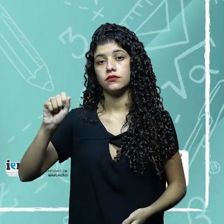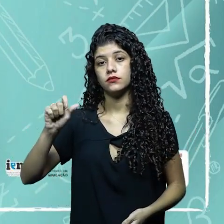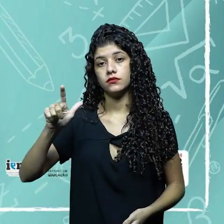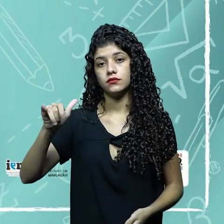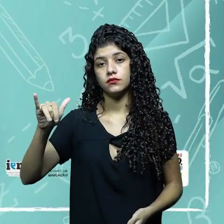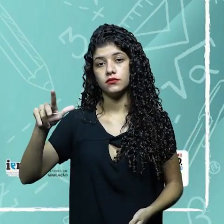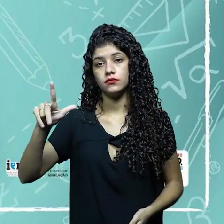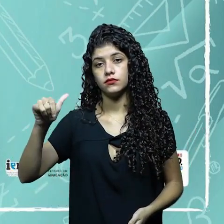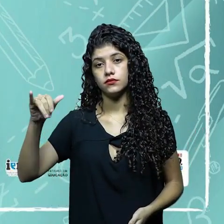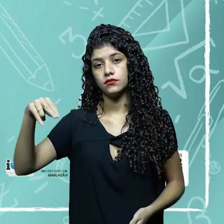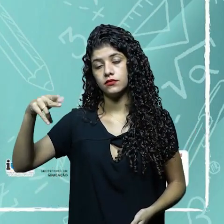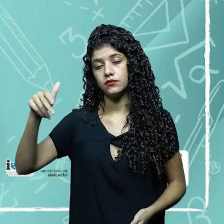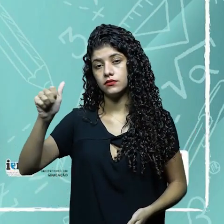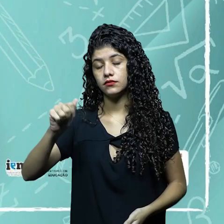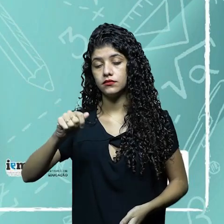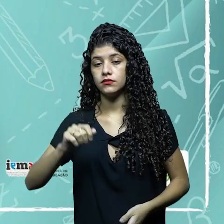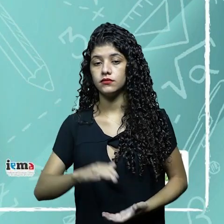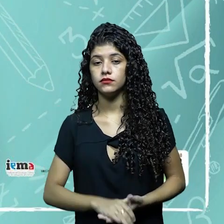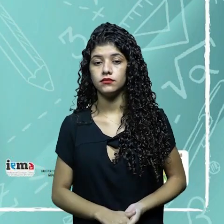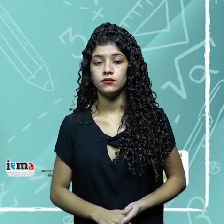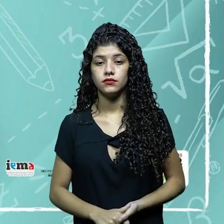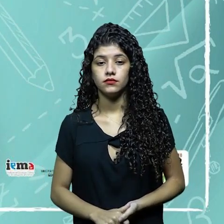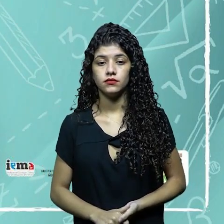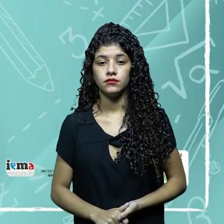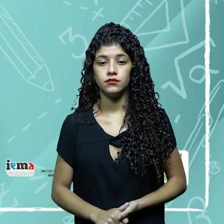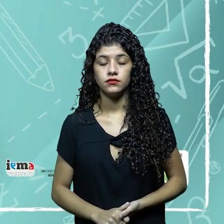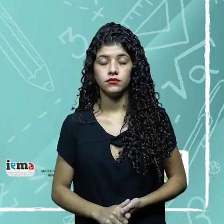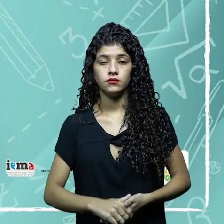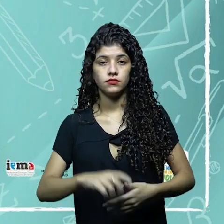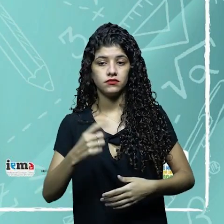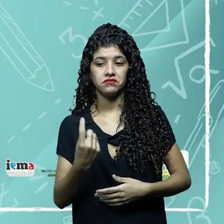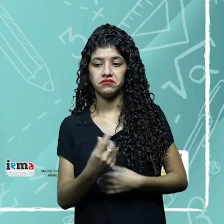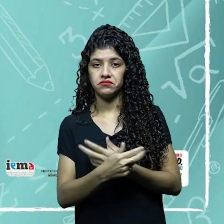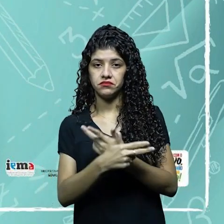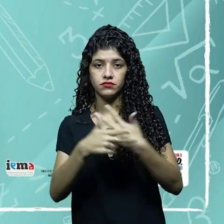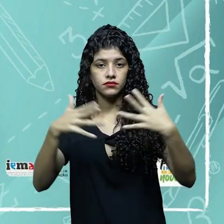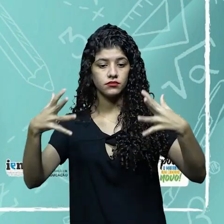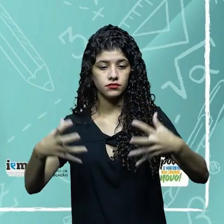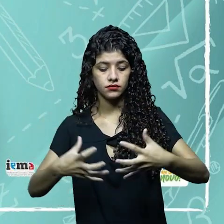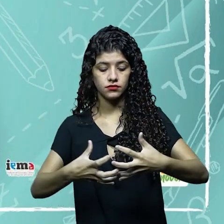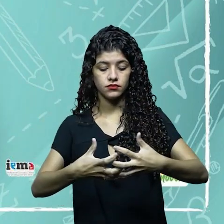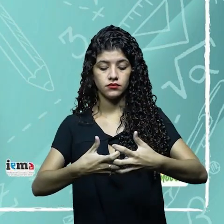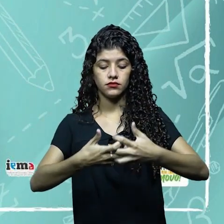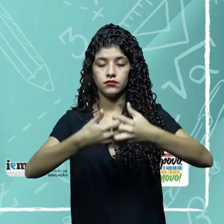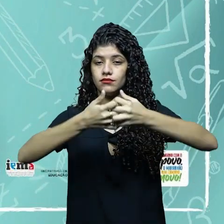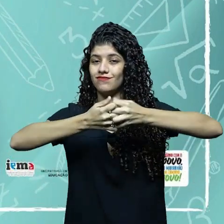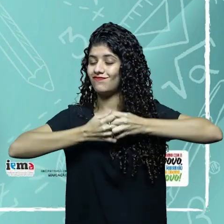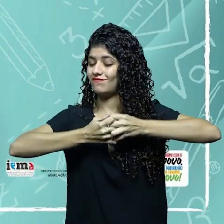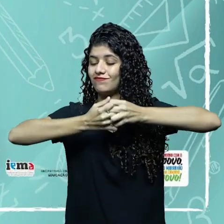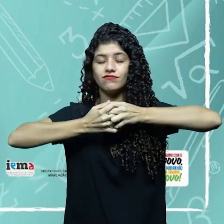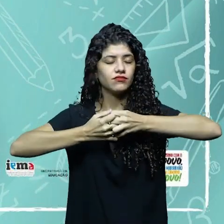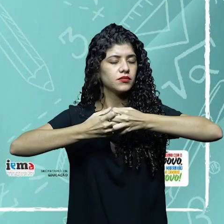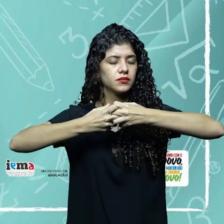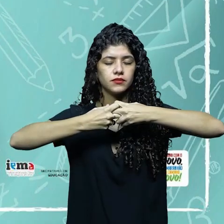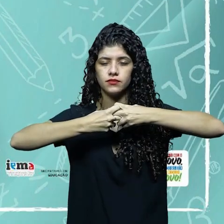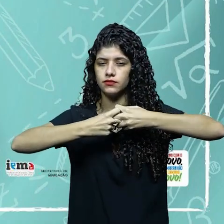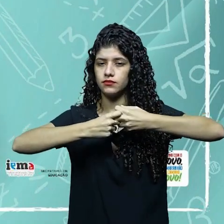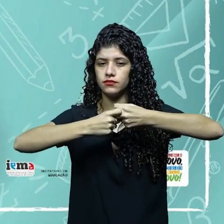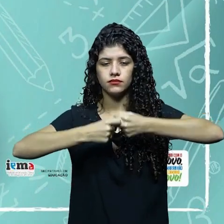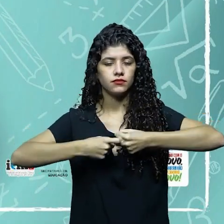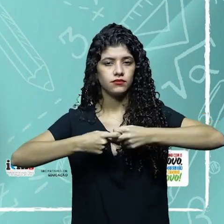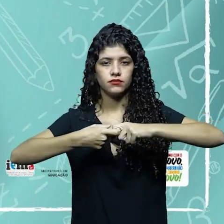o polylinha, eu faço linhas unidas umas com as outras, tá? Não quebradas. Eu